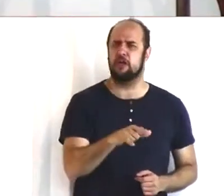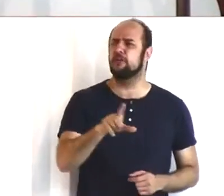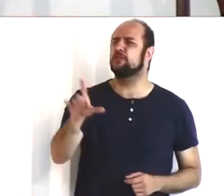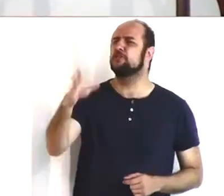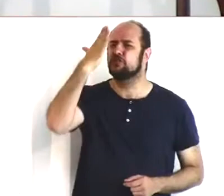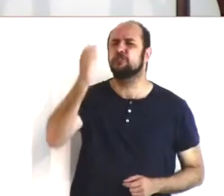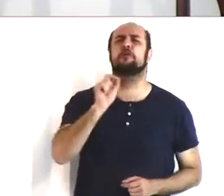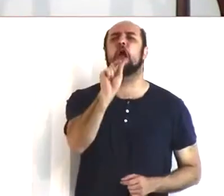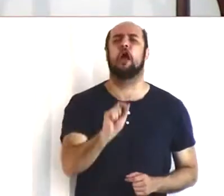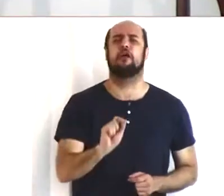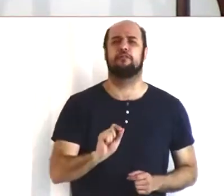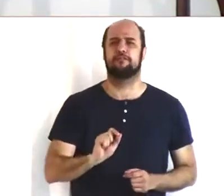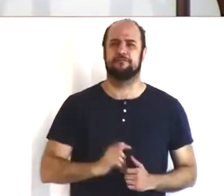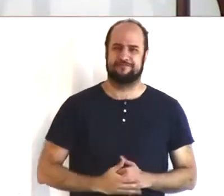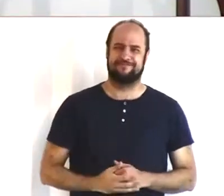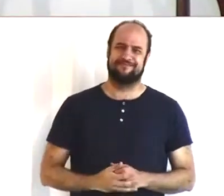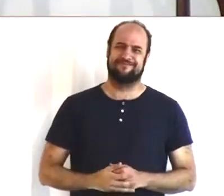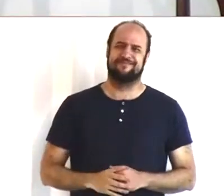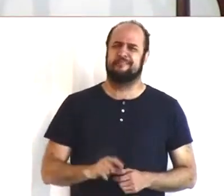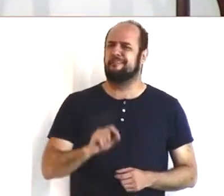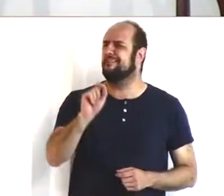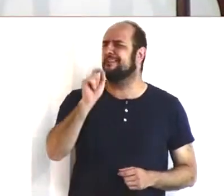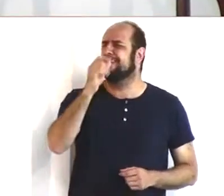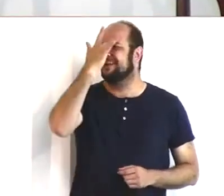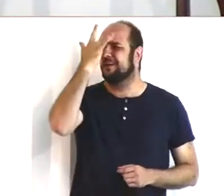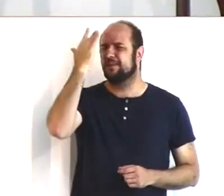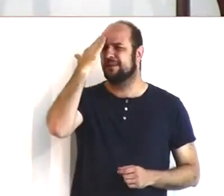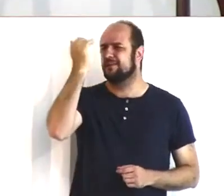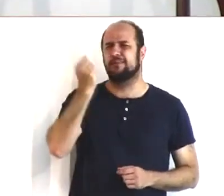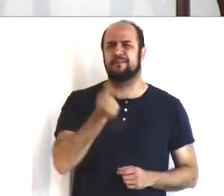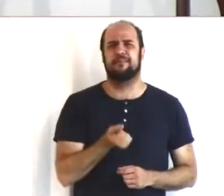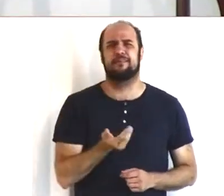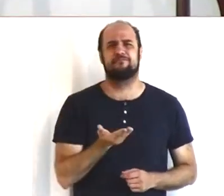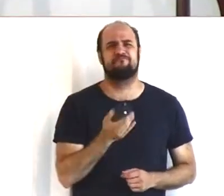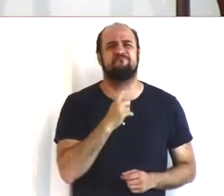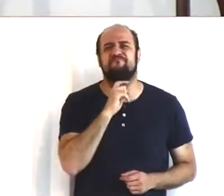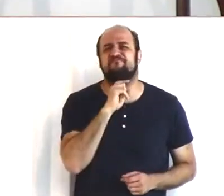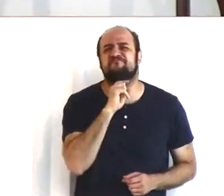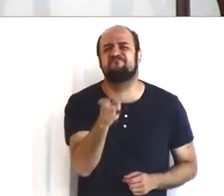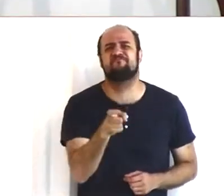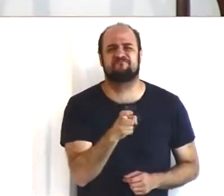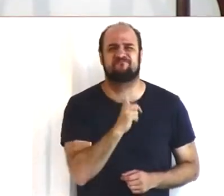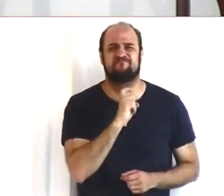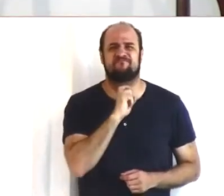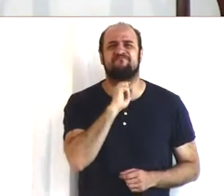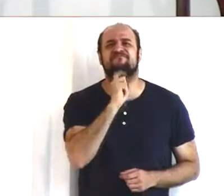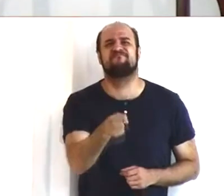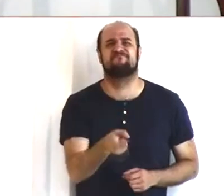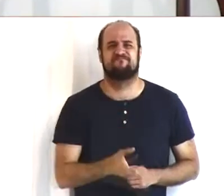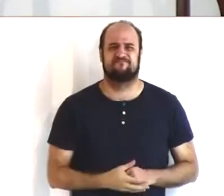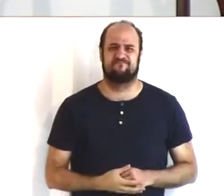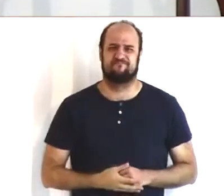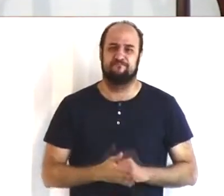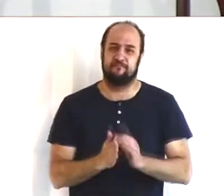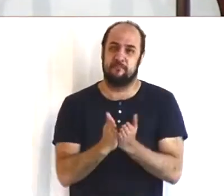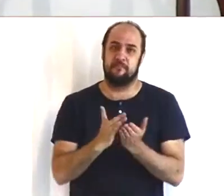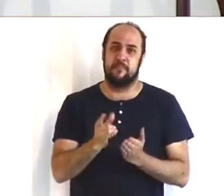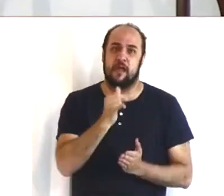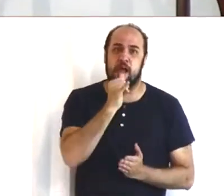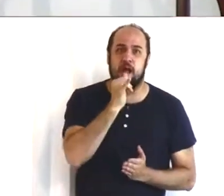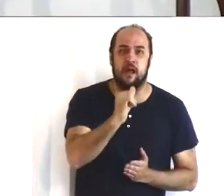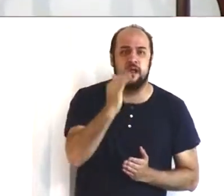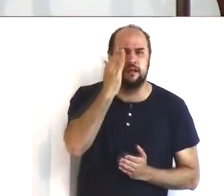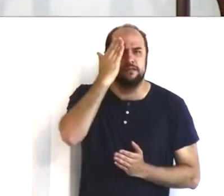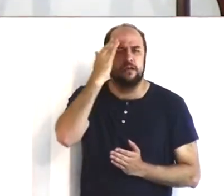sábio? Quem de nós é sábio? Ninguém de nós é sábio. Até porque a palavra de Deus diz que a